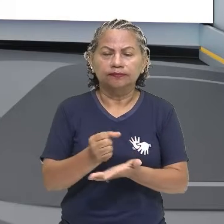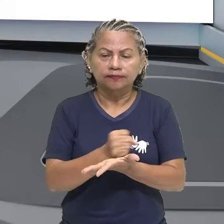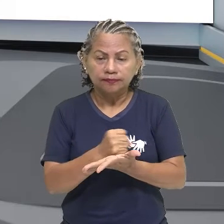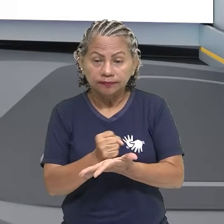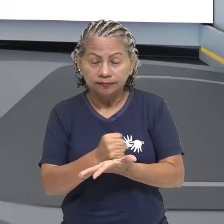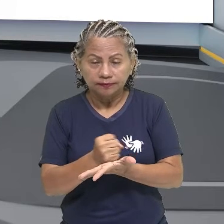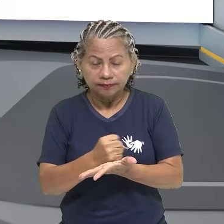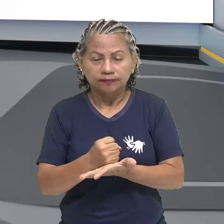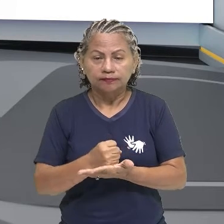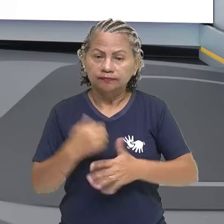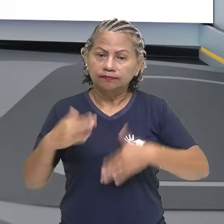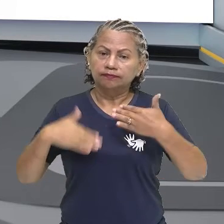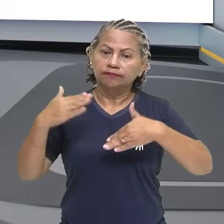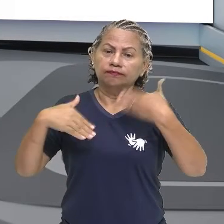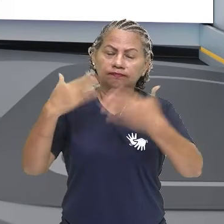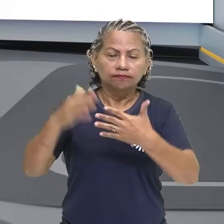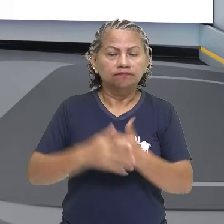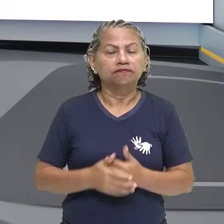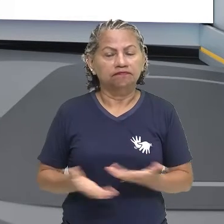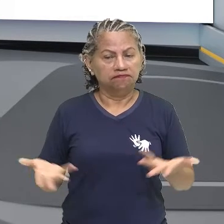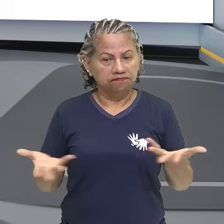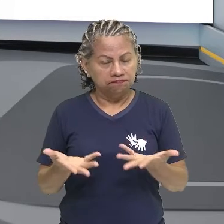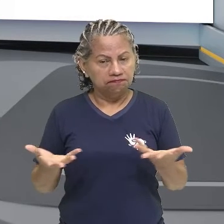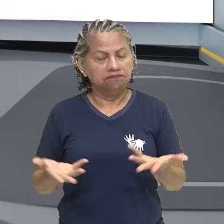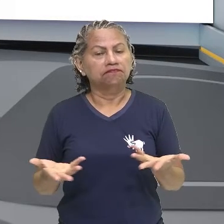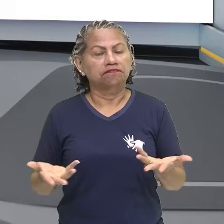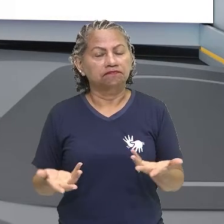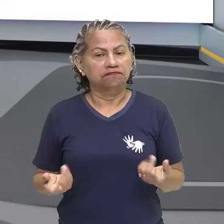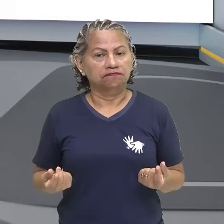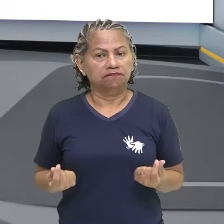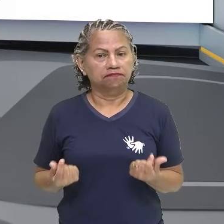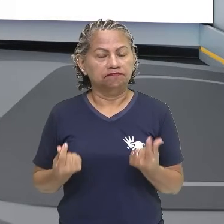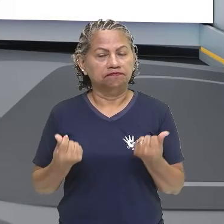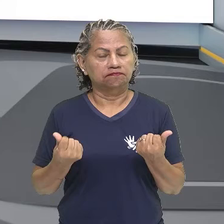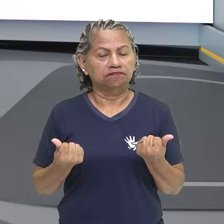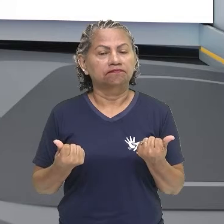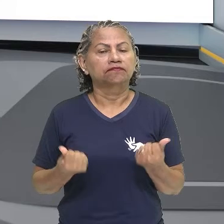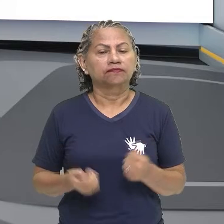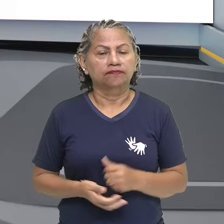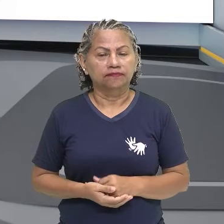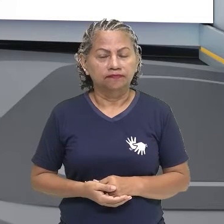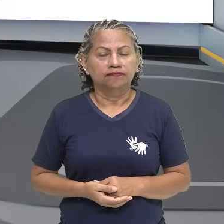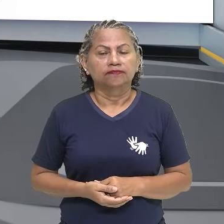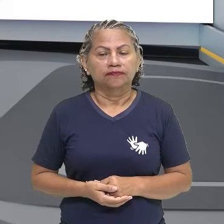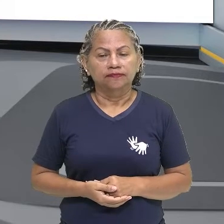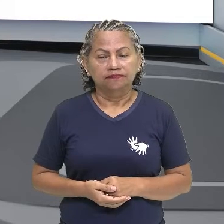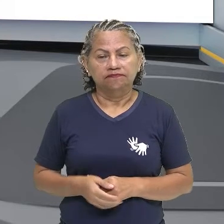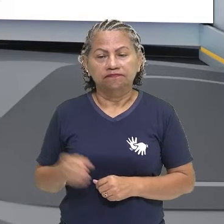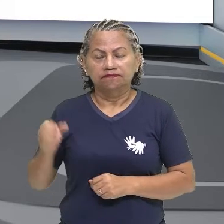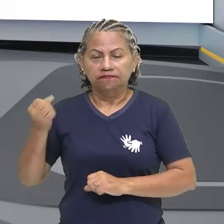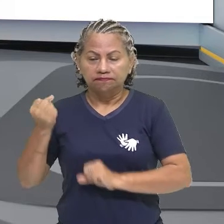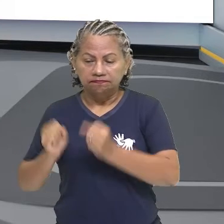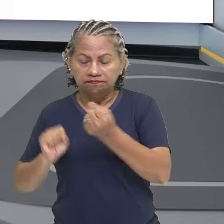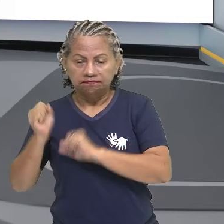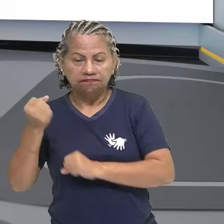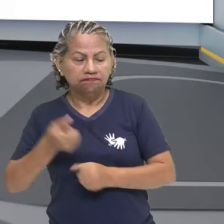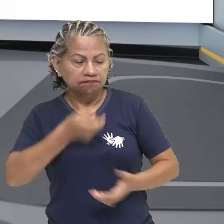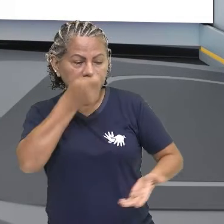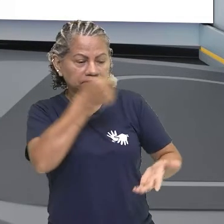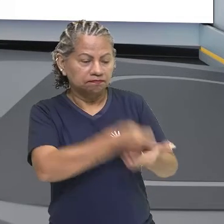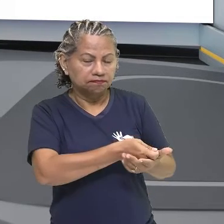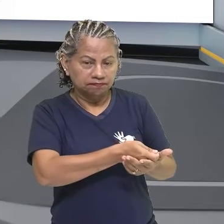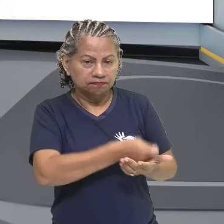tornaram grandes negócios, podemos citar que há uma previsão de se investir cerca de 10 bilhões